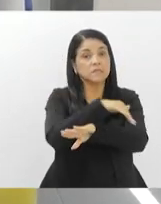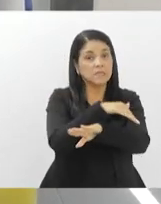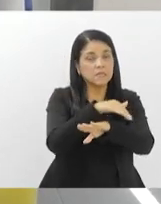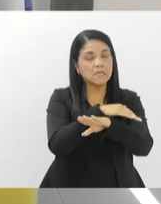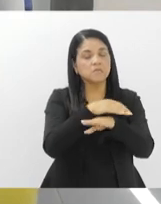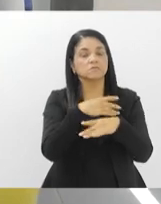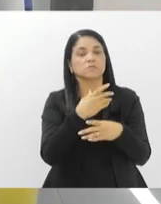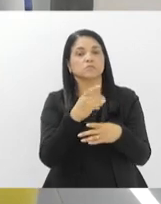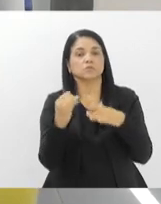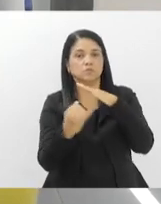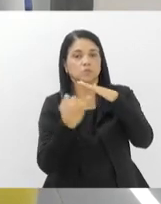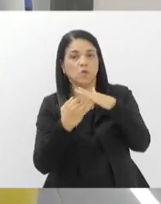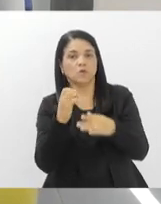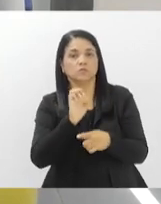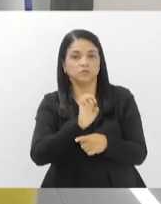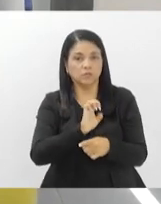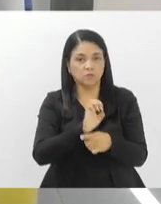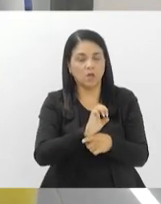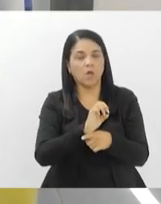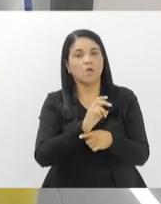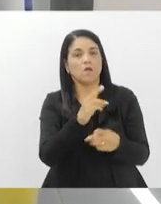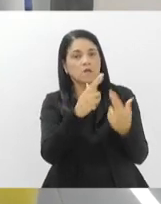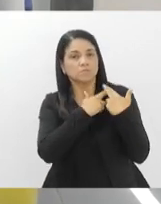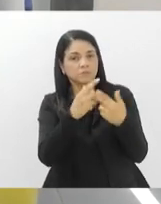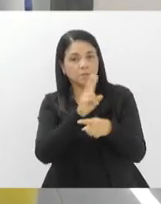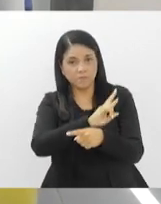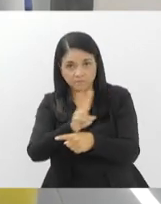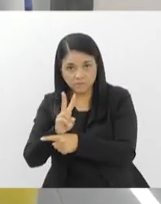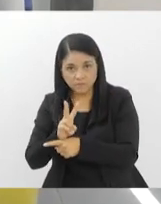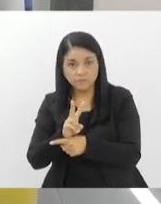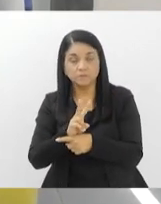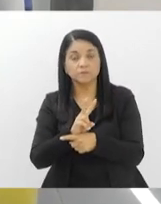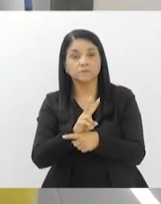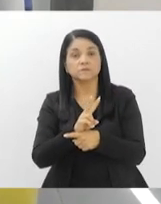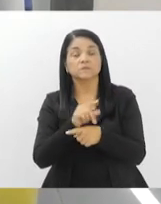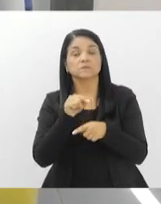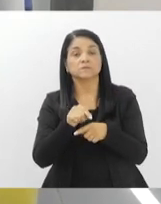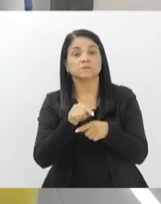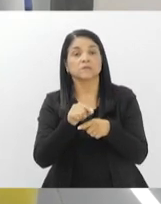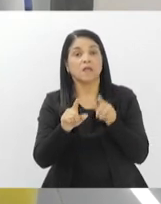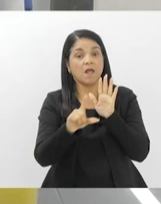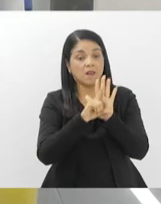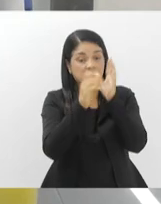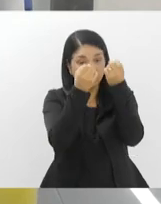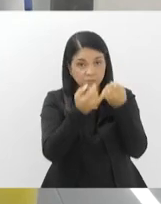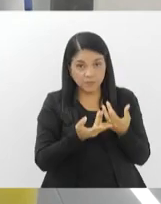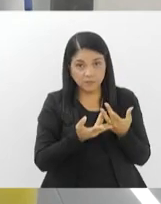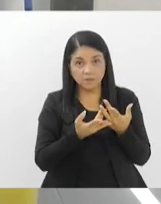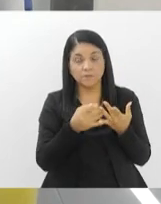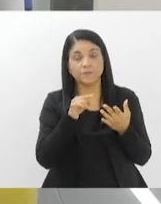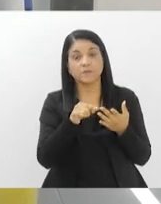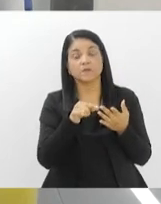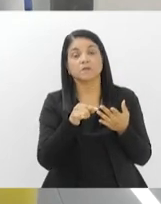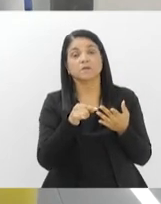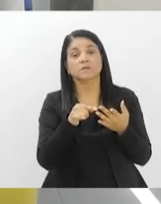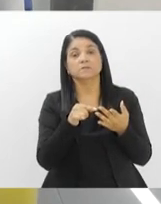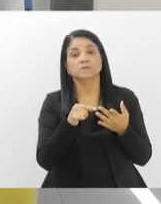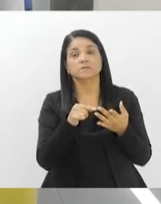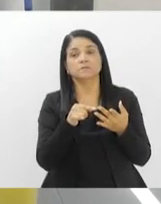estaduais responsáveis pela vigilância e tal, ela faz menção apenas